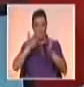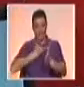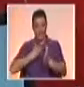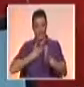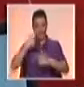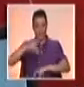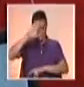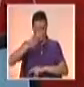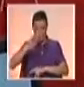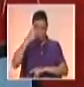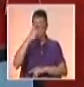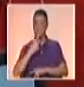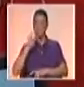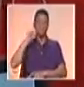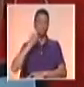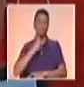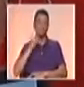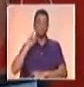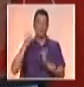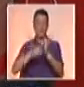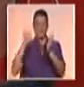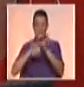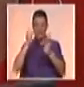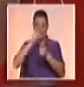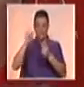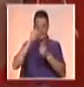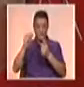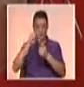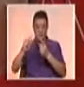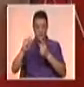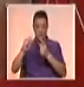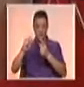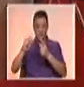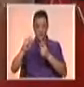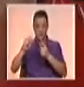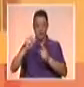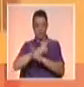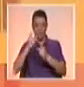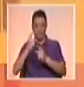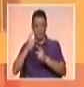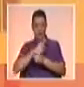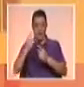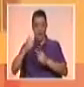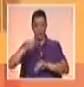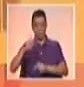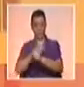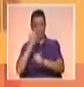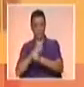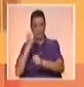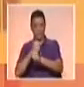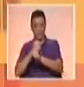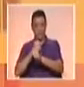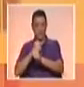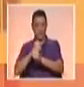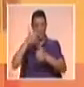nós sabemos, pelo perfil do surdo e atendendo às suas necessidades específicas, os meios audiovisuais funcionam bastante